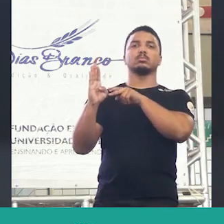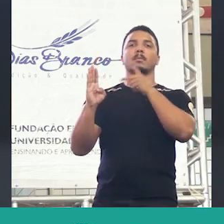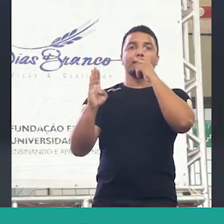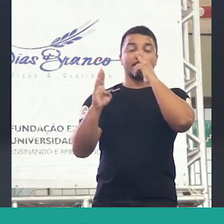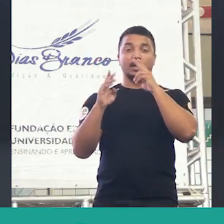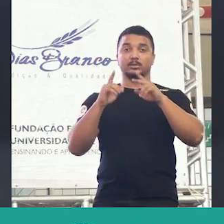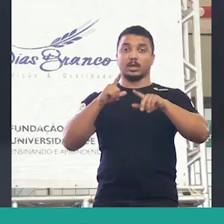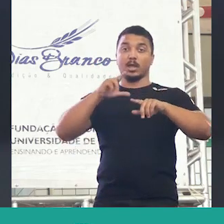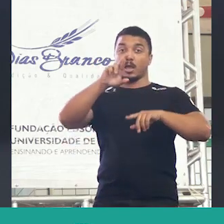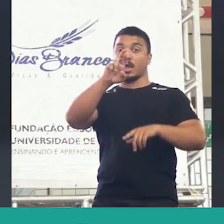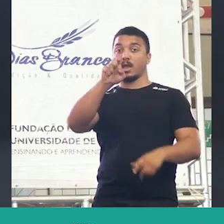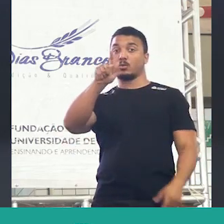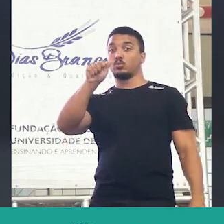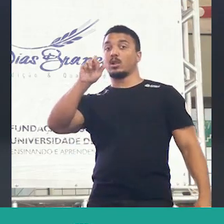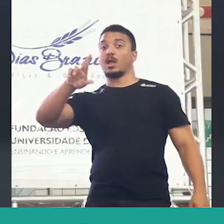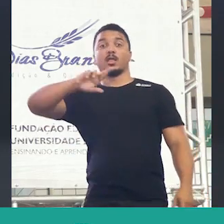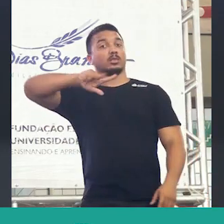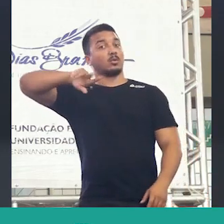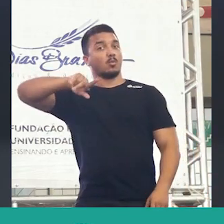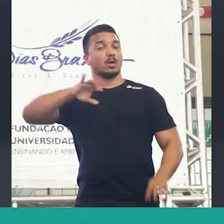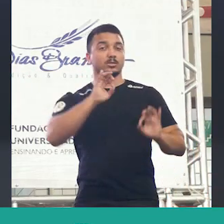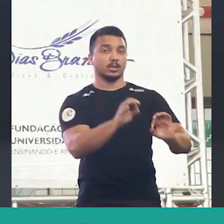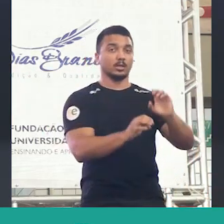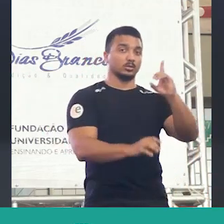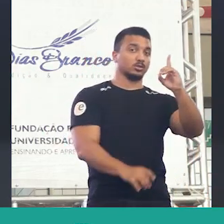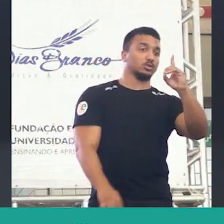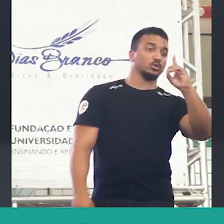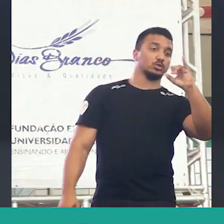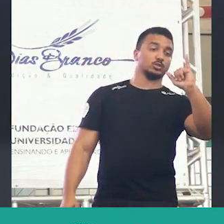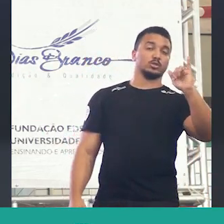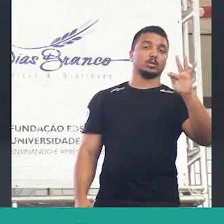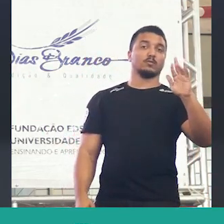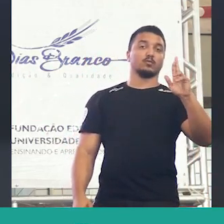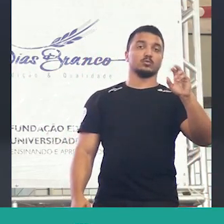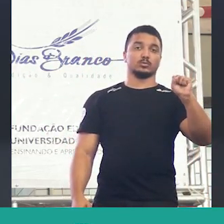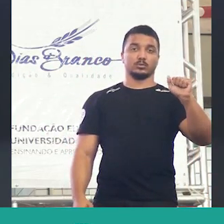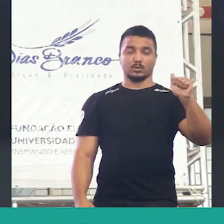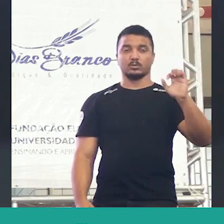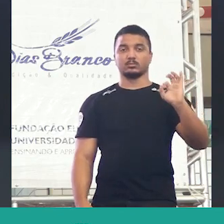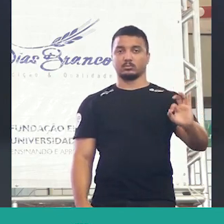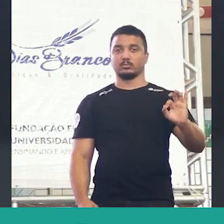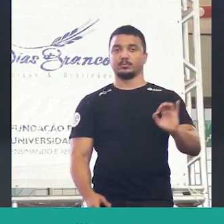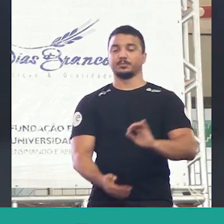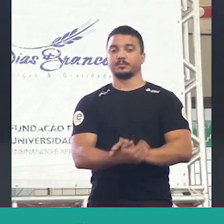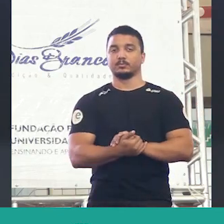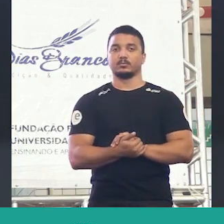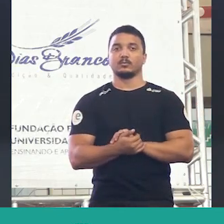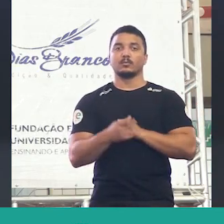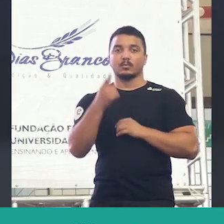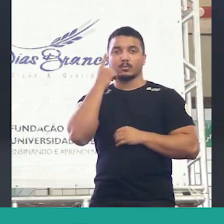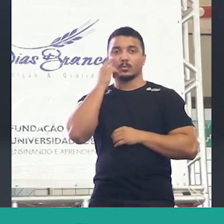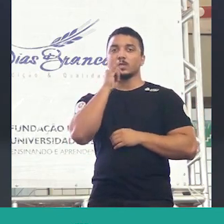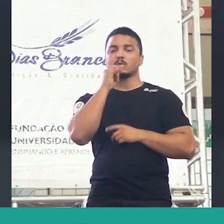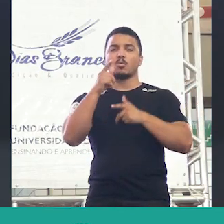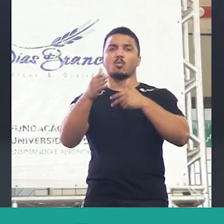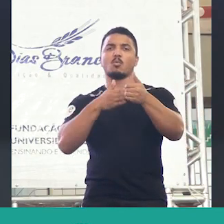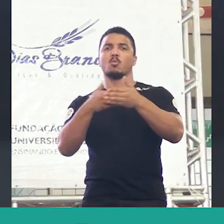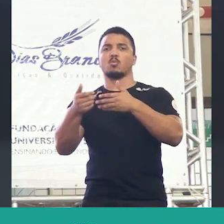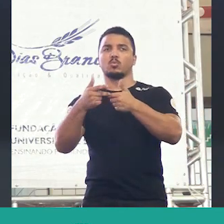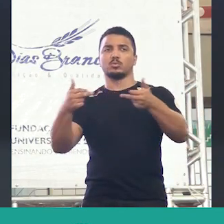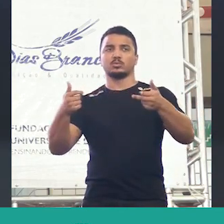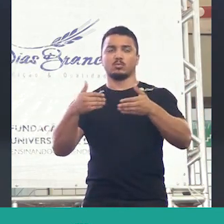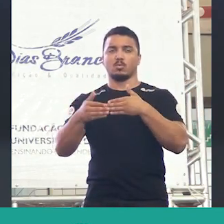é transparente. É uma reflexão difusa. Então bote na cabeça de vocês. Olhou para alguma